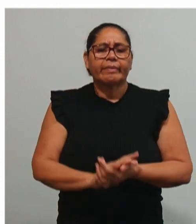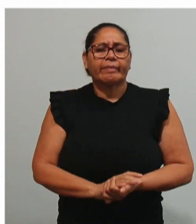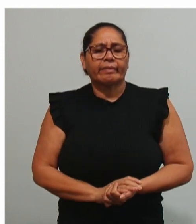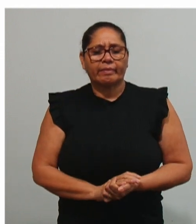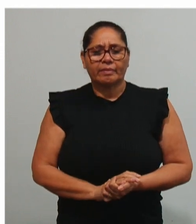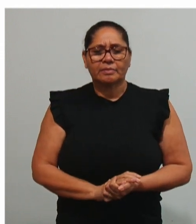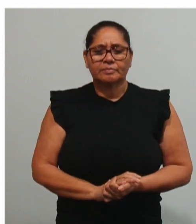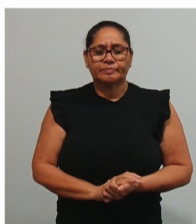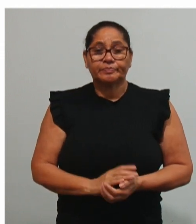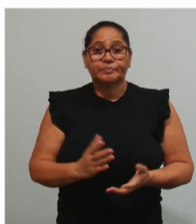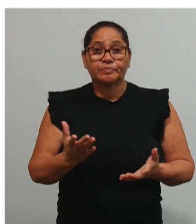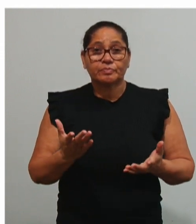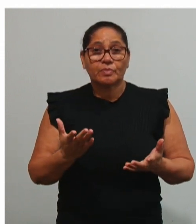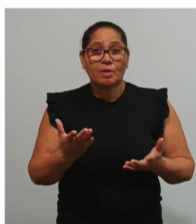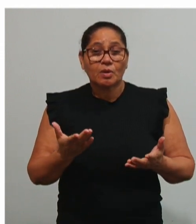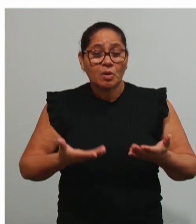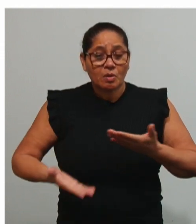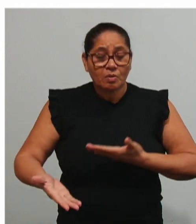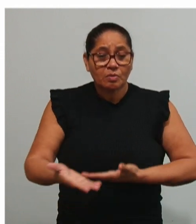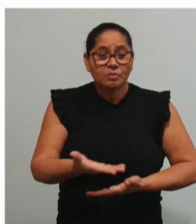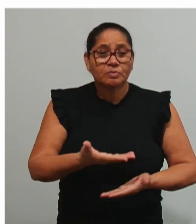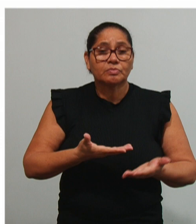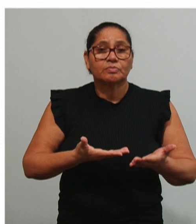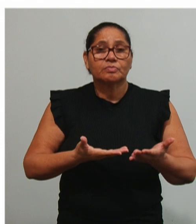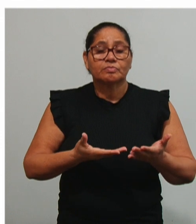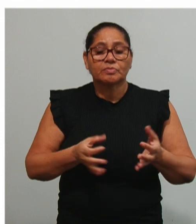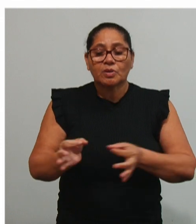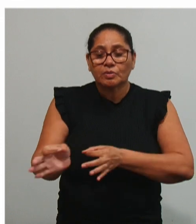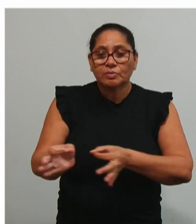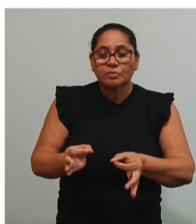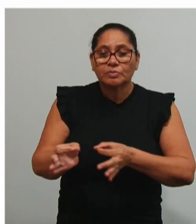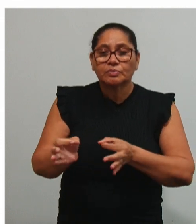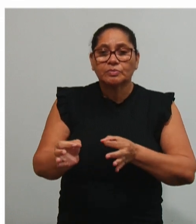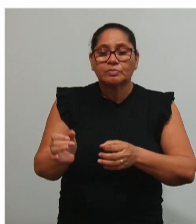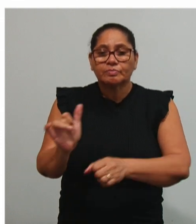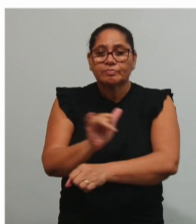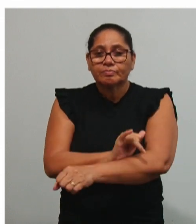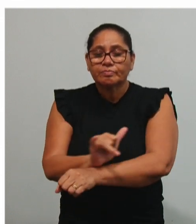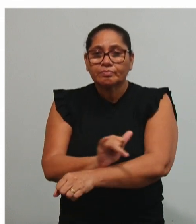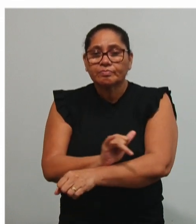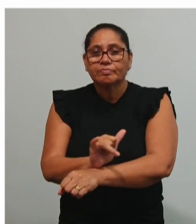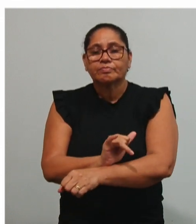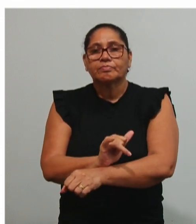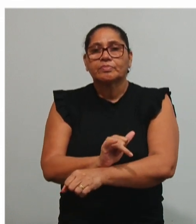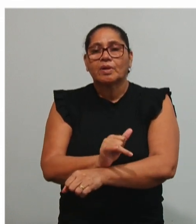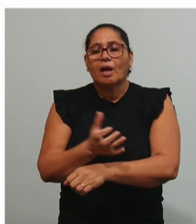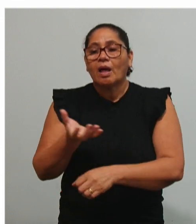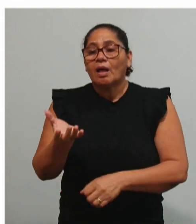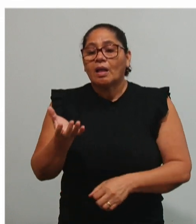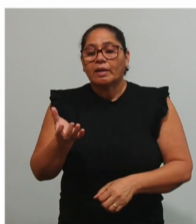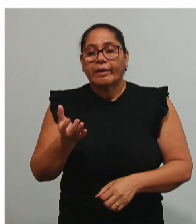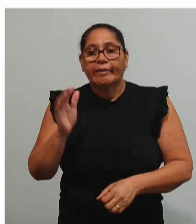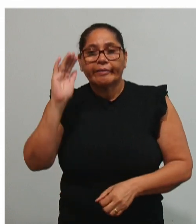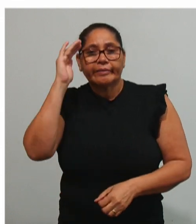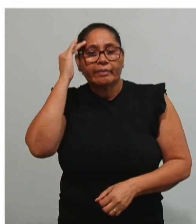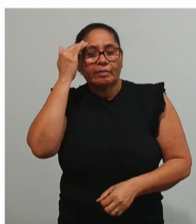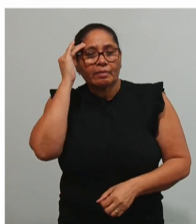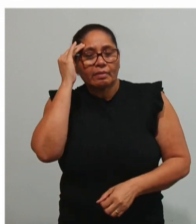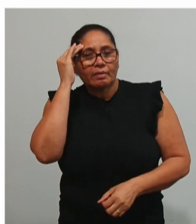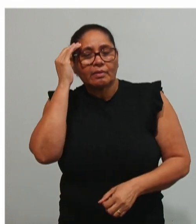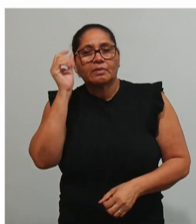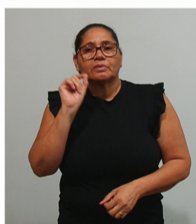para a gente em relação a planejamento e estratégia? O que ele quer que a gente compreenda,